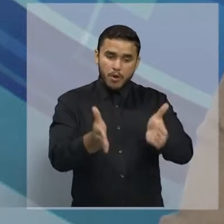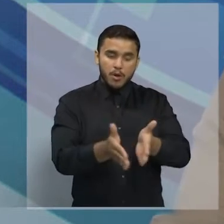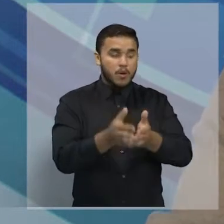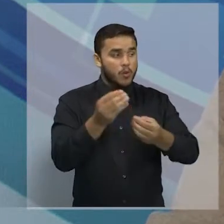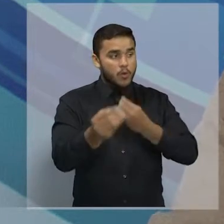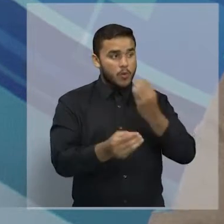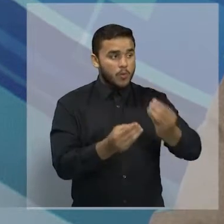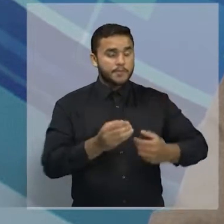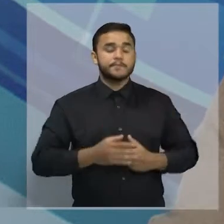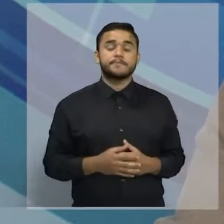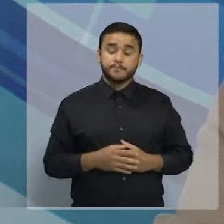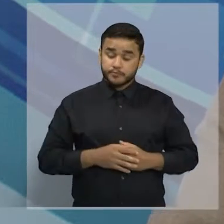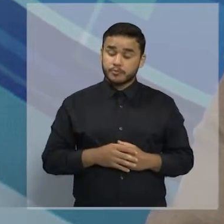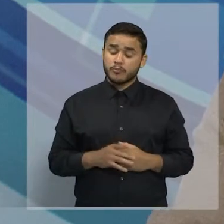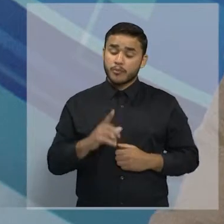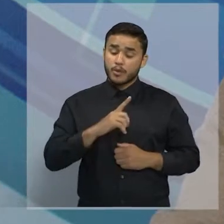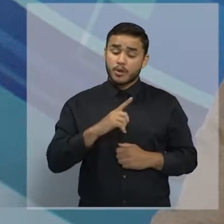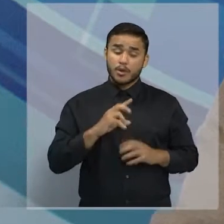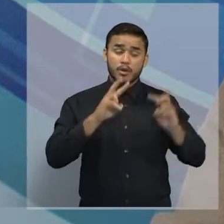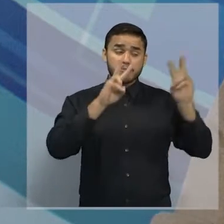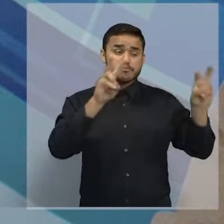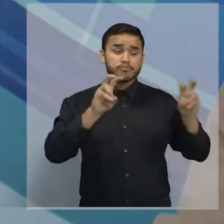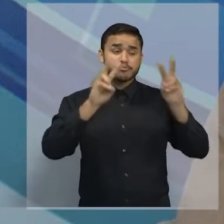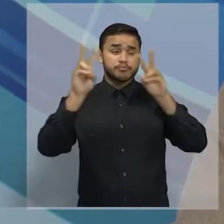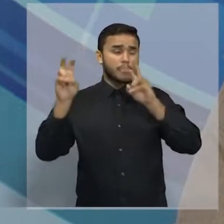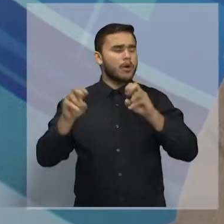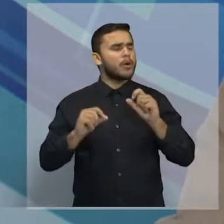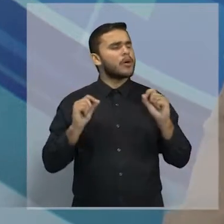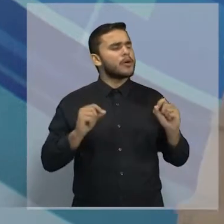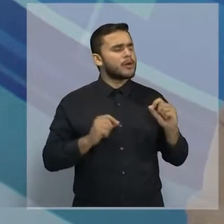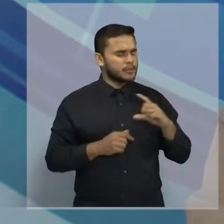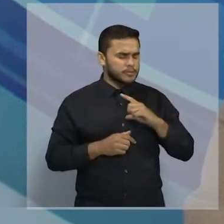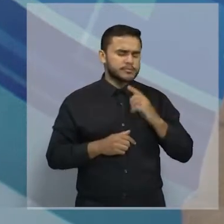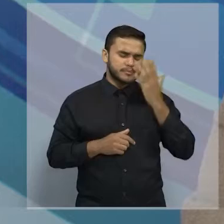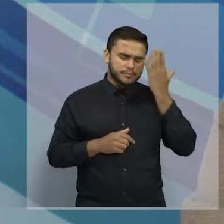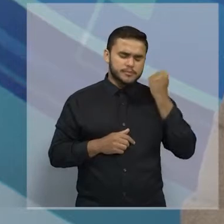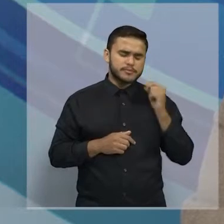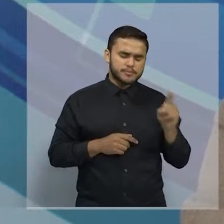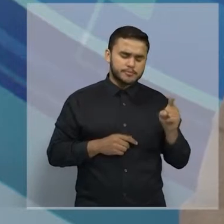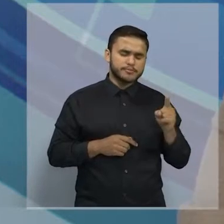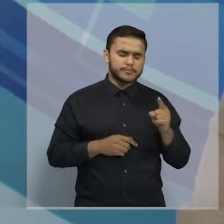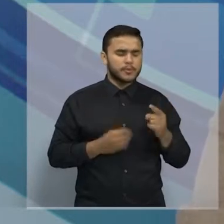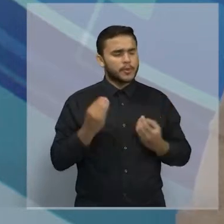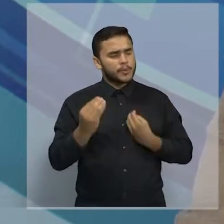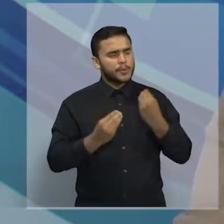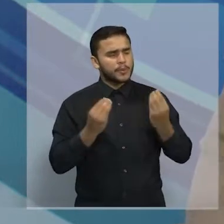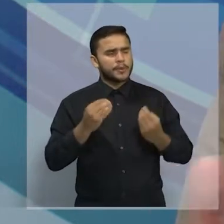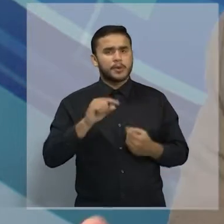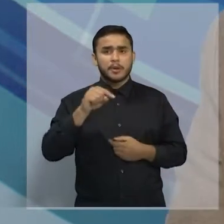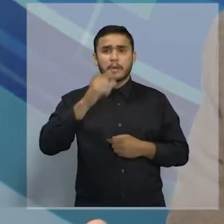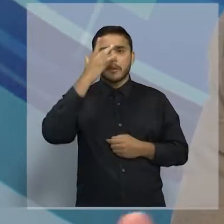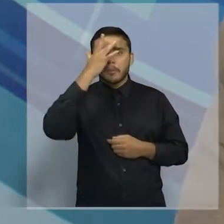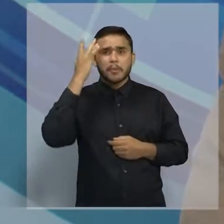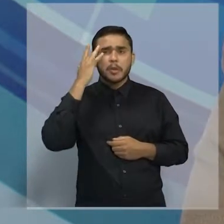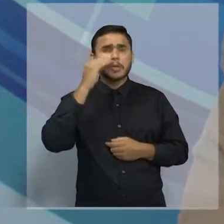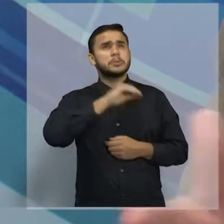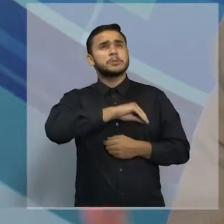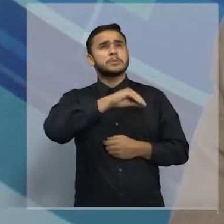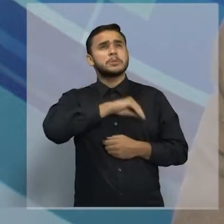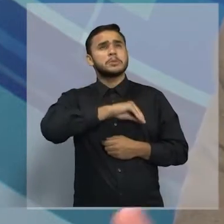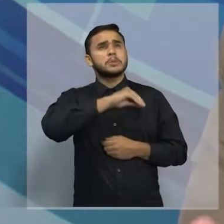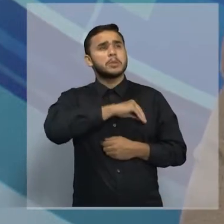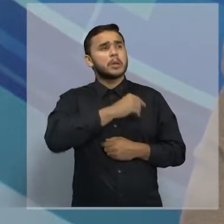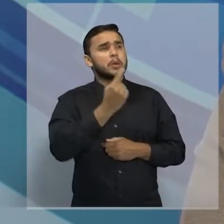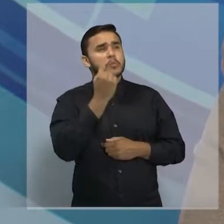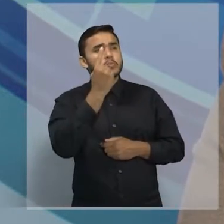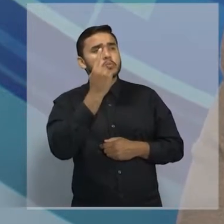A outra angulação do problema previdenciário aí não estamos mais falando pessoas de até um salário mínimo, pessoas